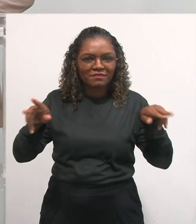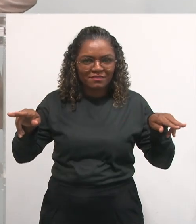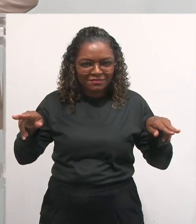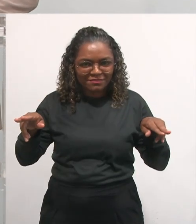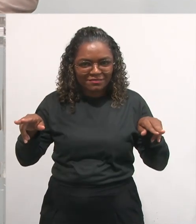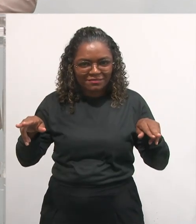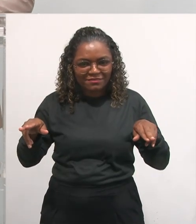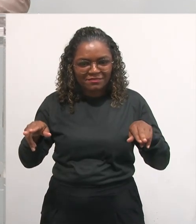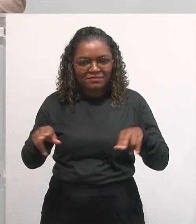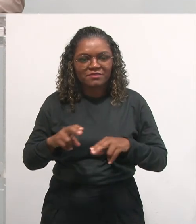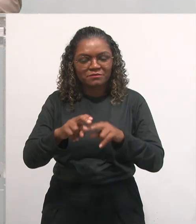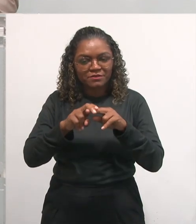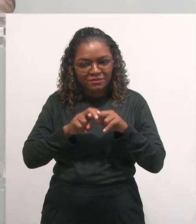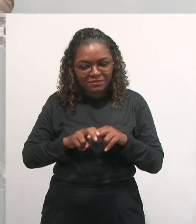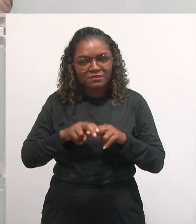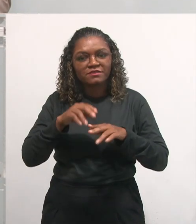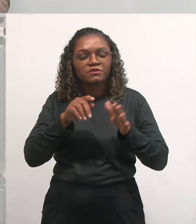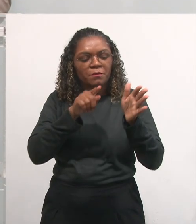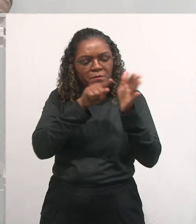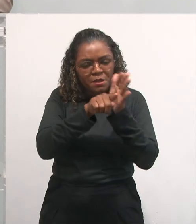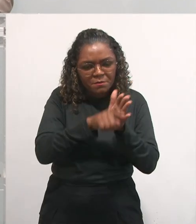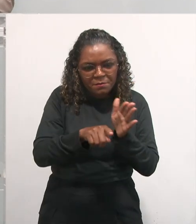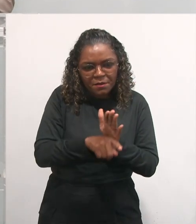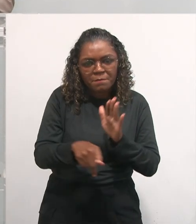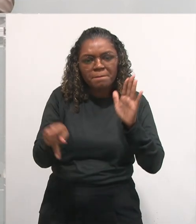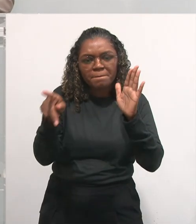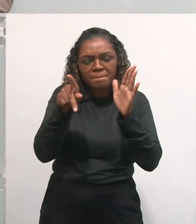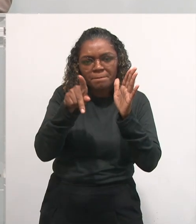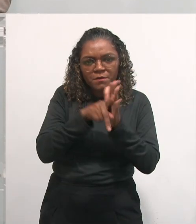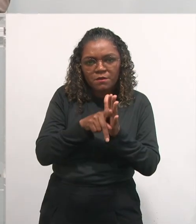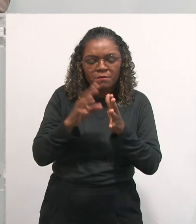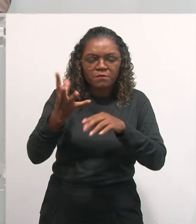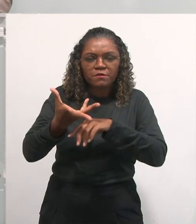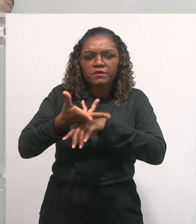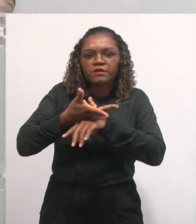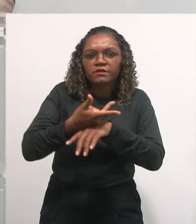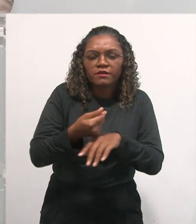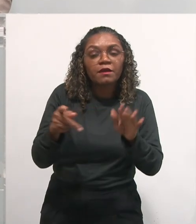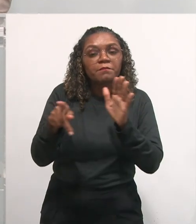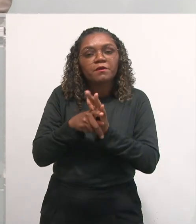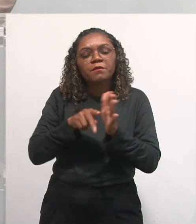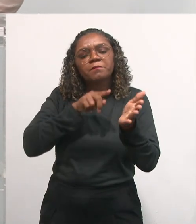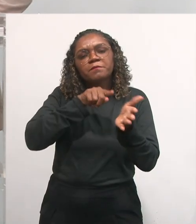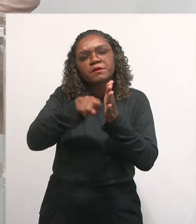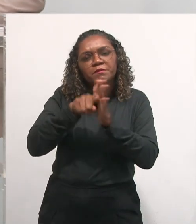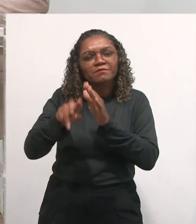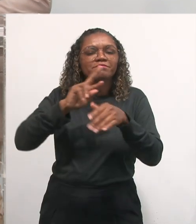Então, o questionário qualitativo vai vir em forma de perguntas variadas.